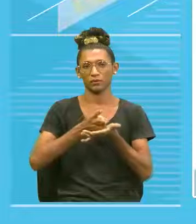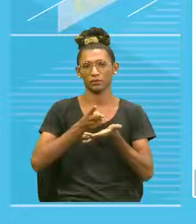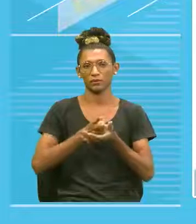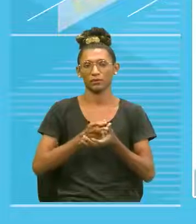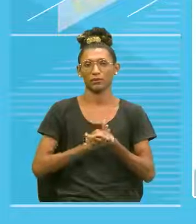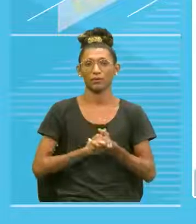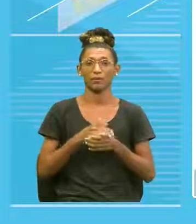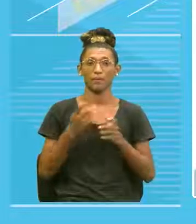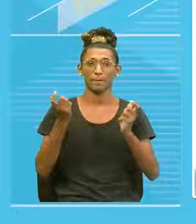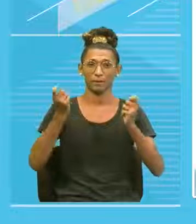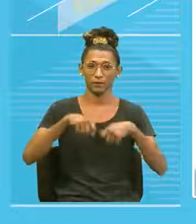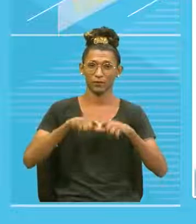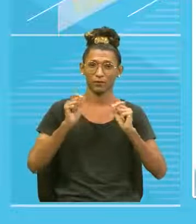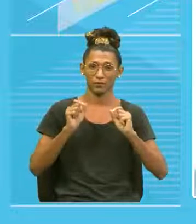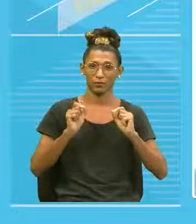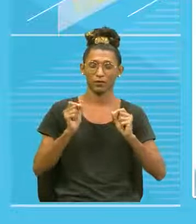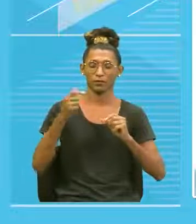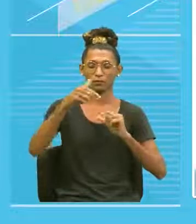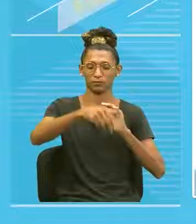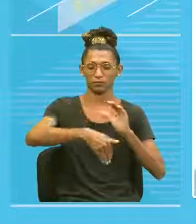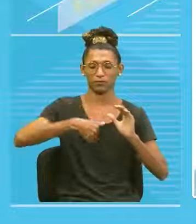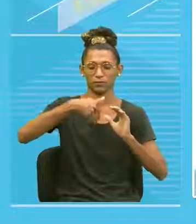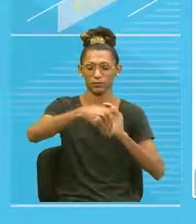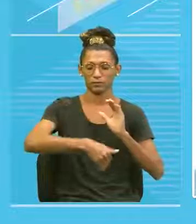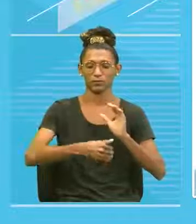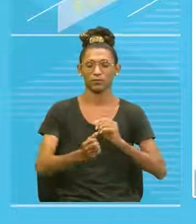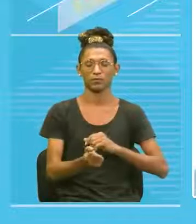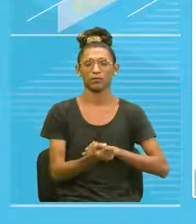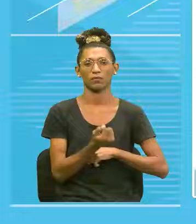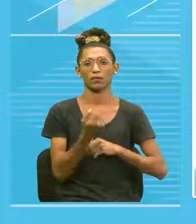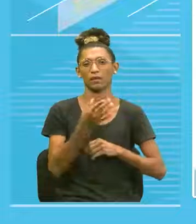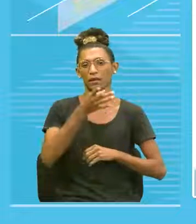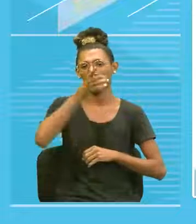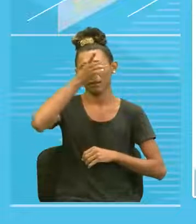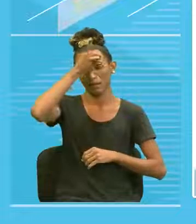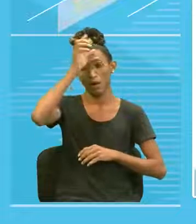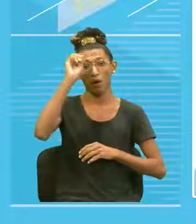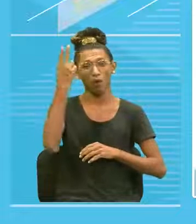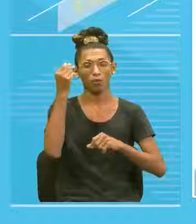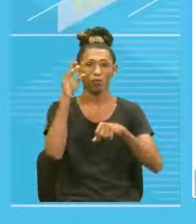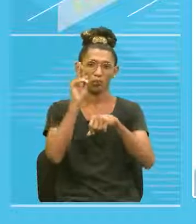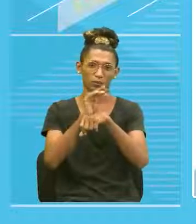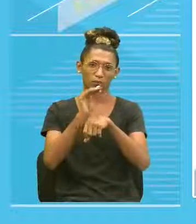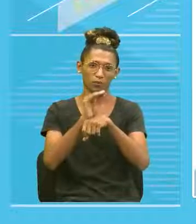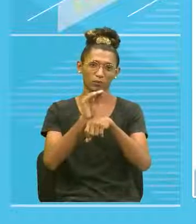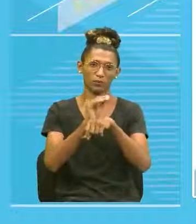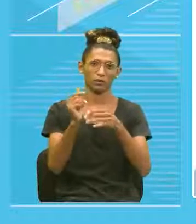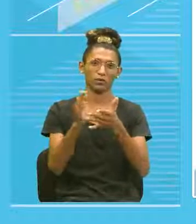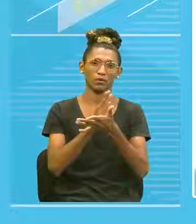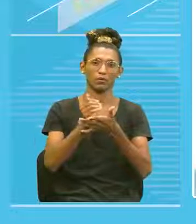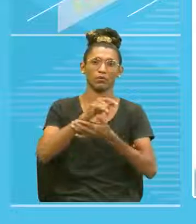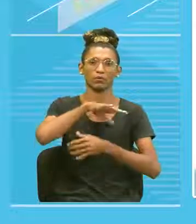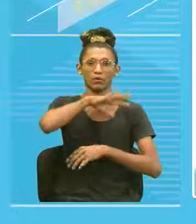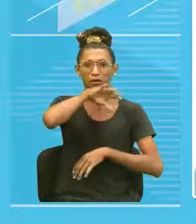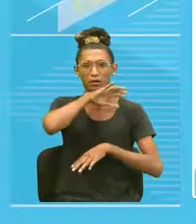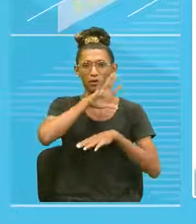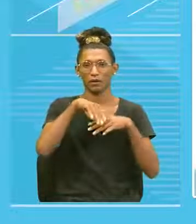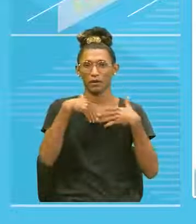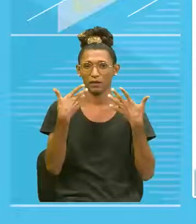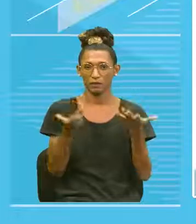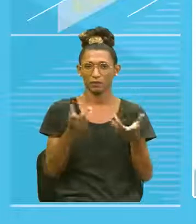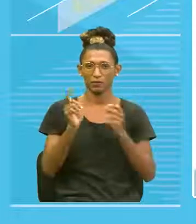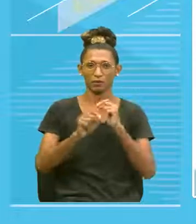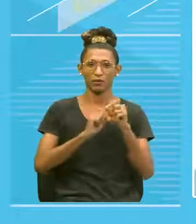basta plantar e basta criar animais em Jaú os